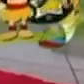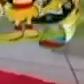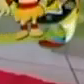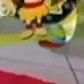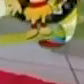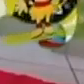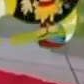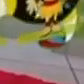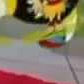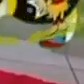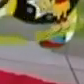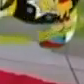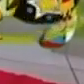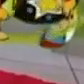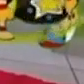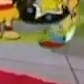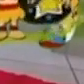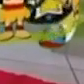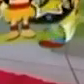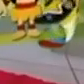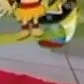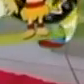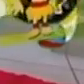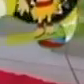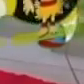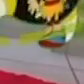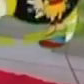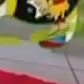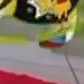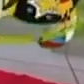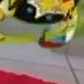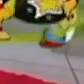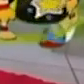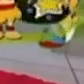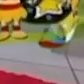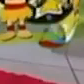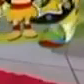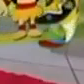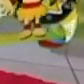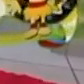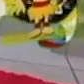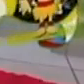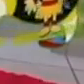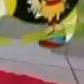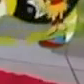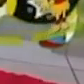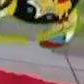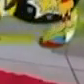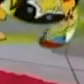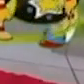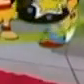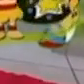dança, nem pensava em parar. Lá pelas 3 horas da tarde, já